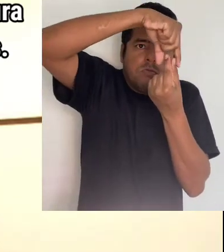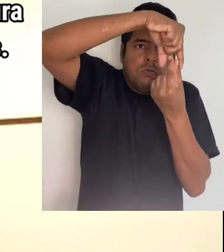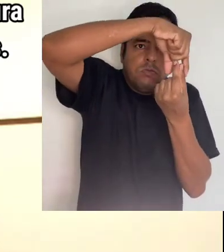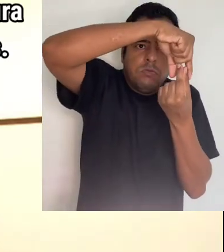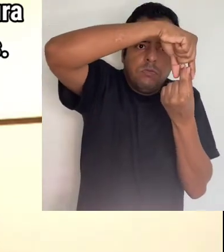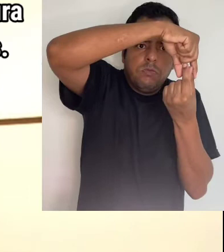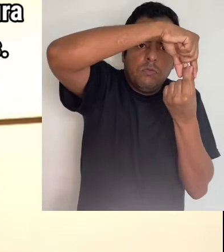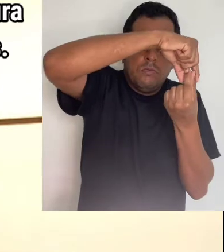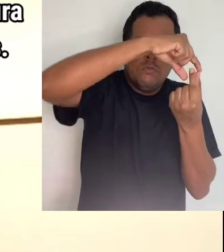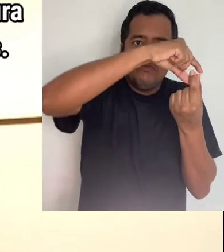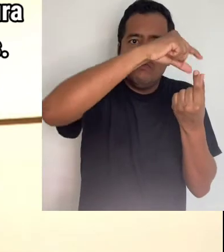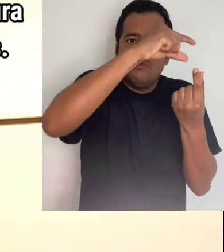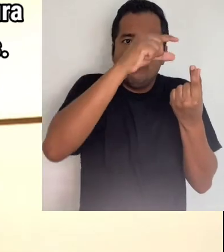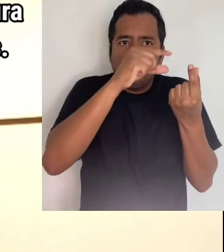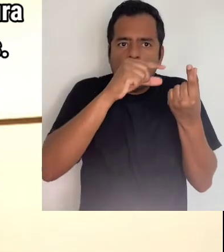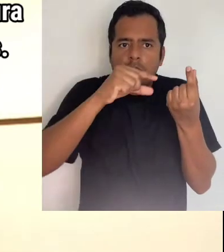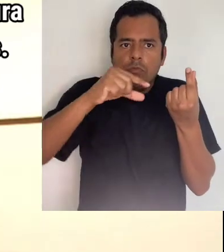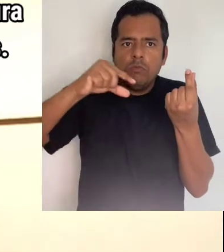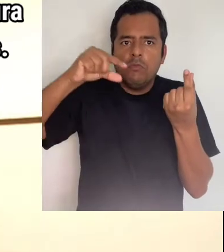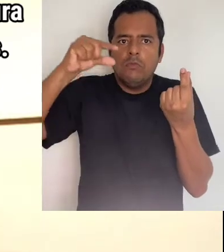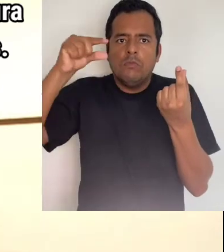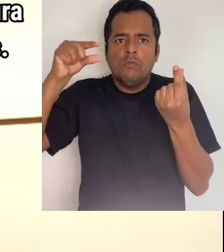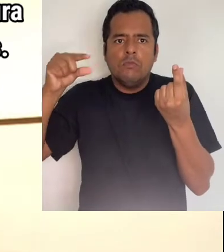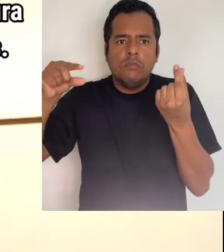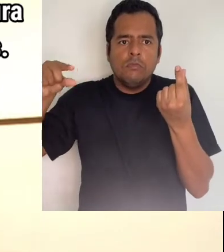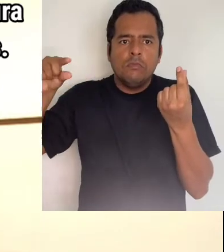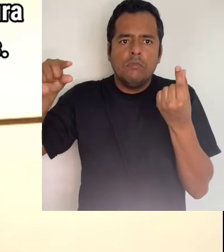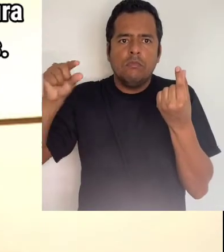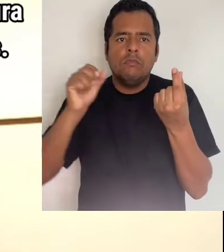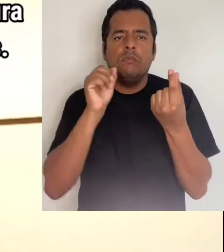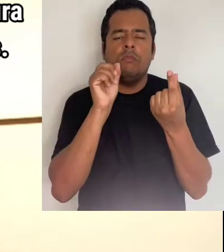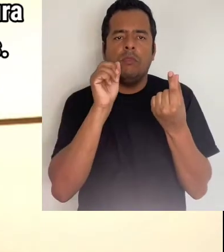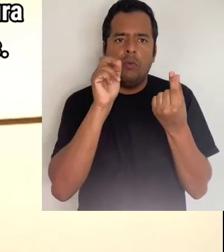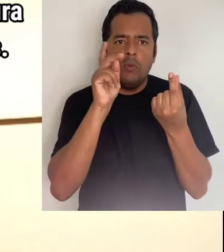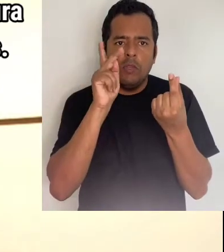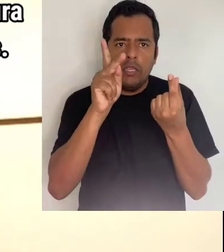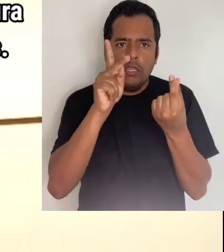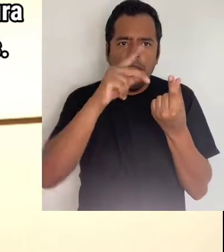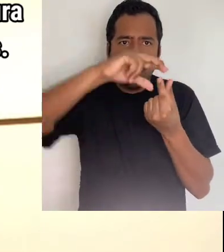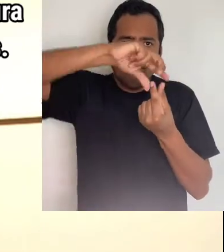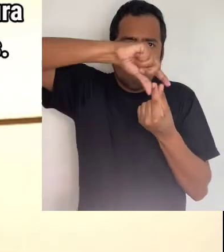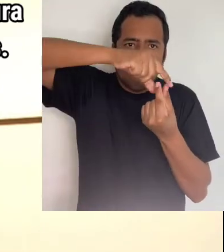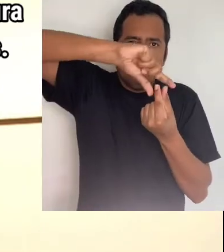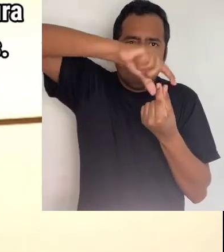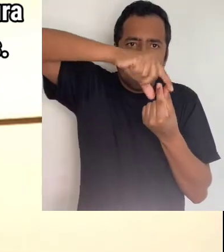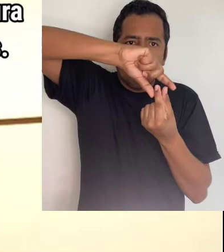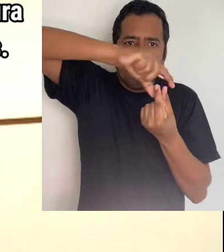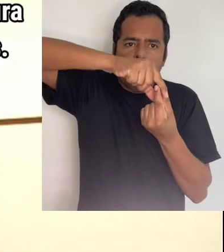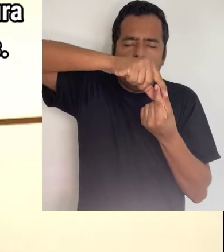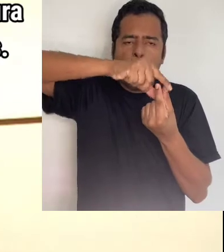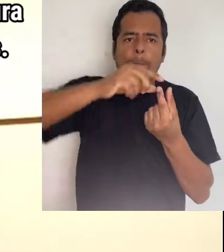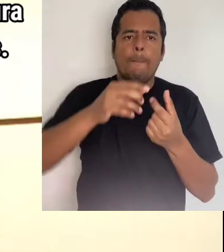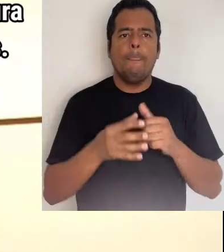processo. Vou estar aqui vindo aqui o melhor registro da